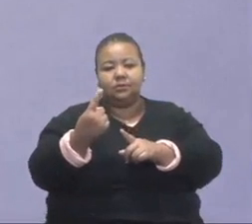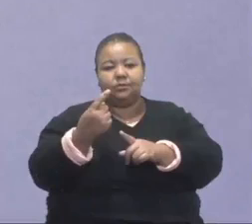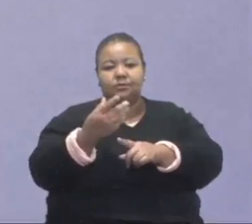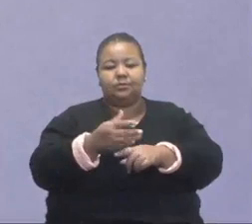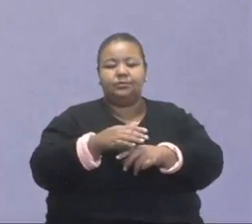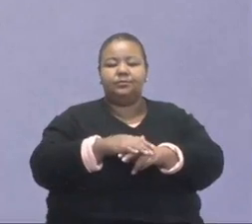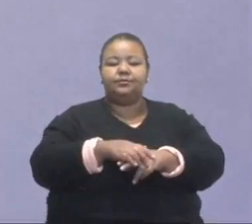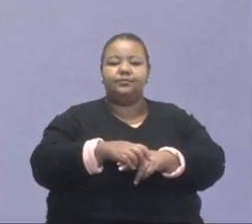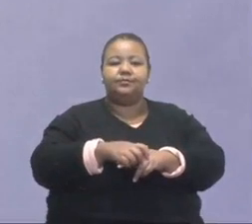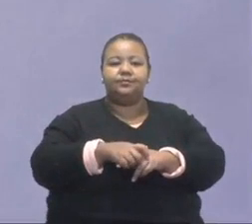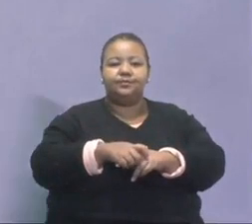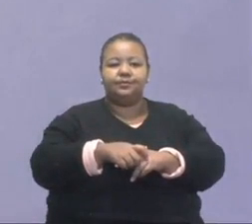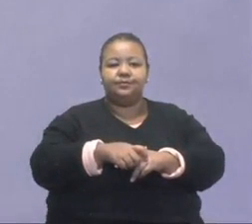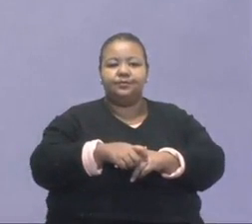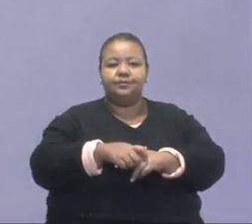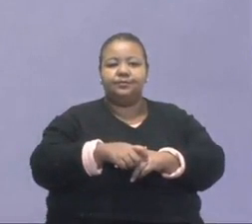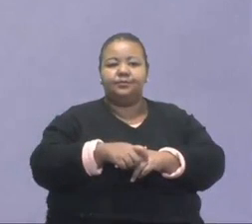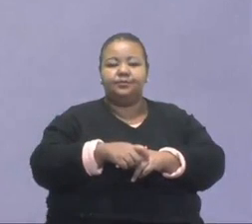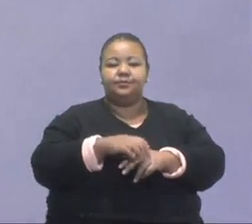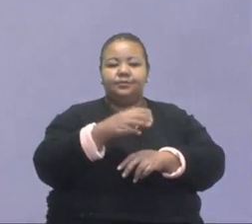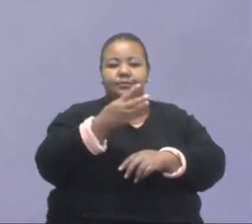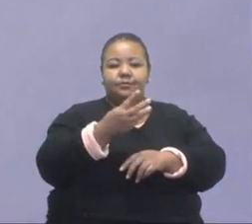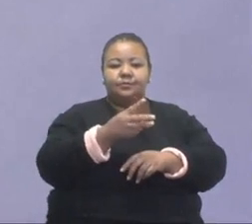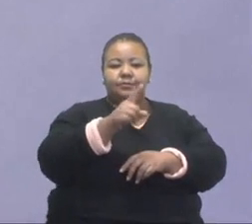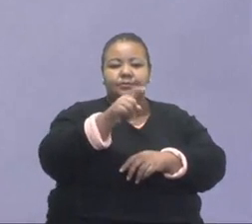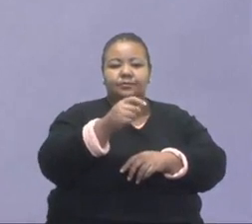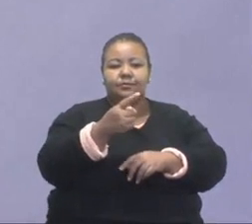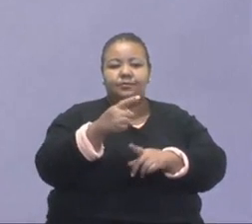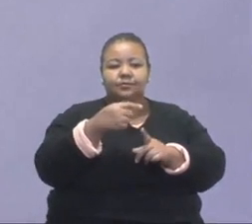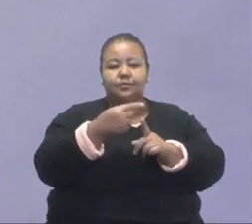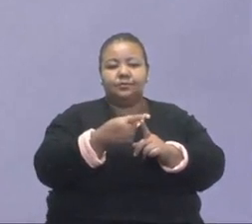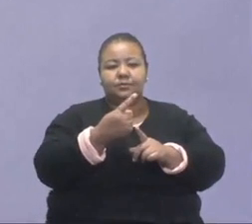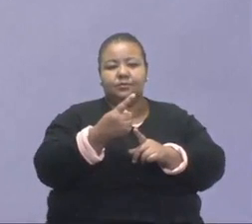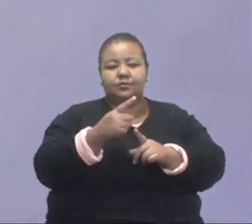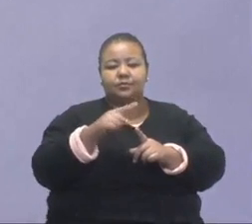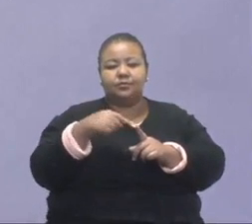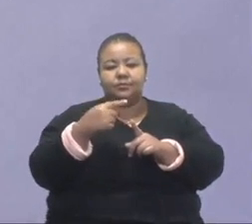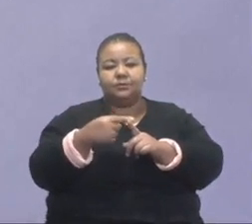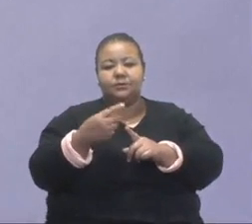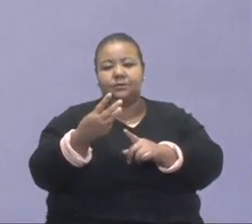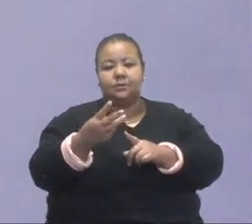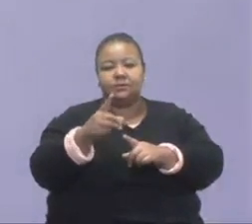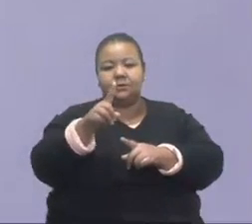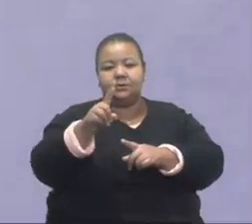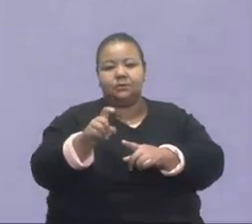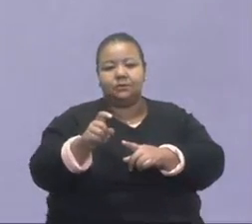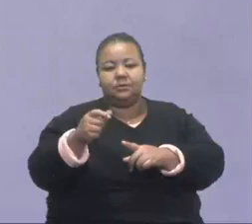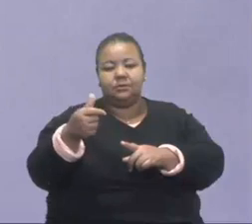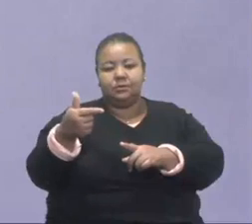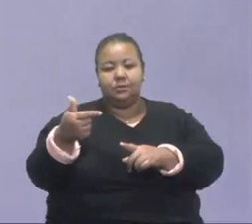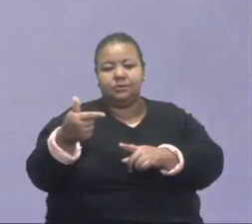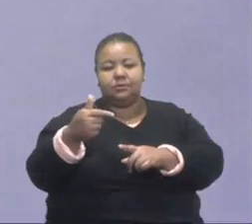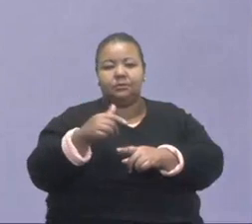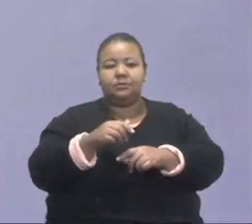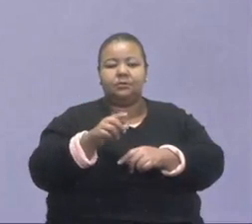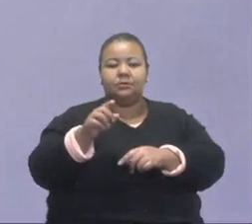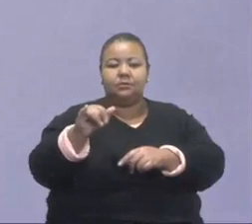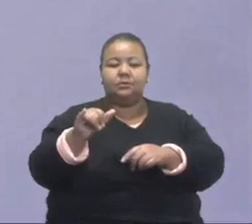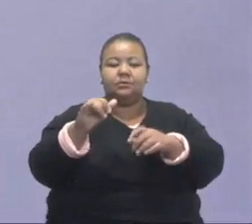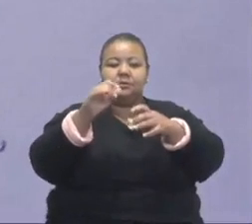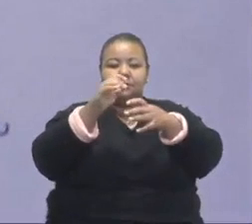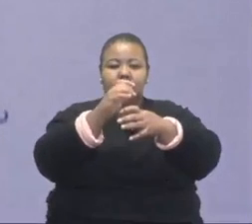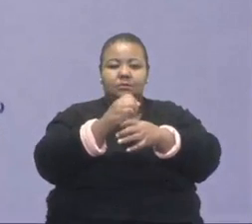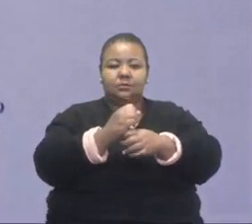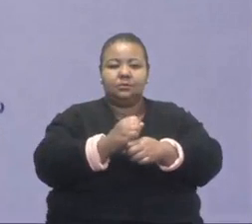isso daqui separando? Teremos 3x1 mais 1 mais 3x2. Se fôssemos calcular